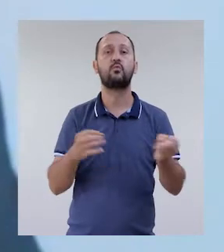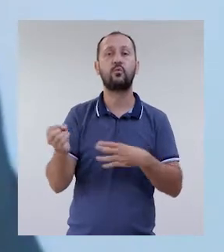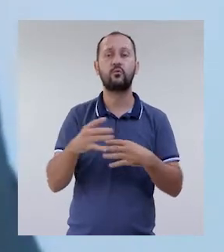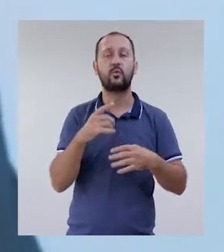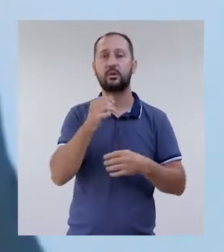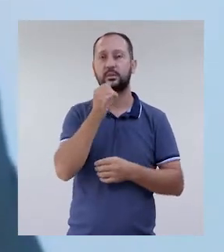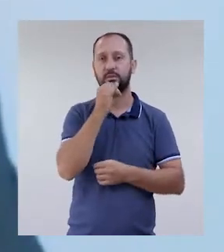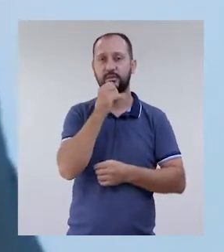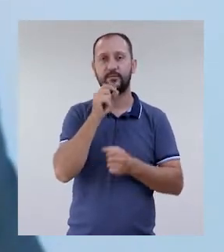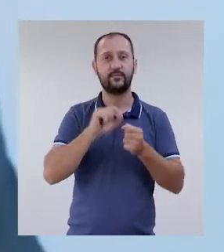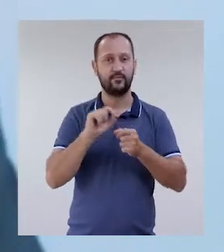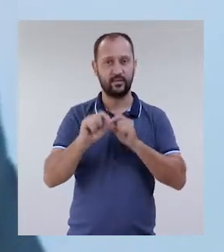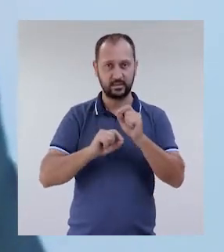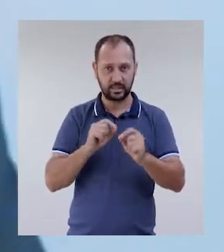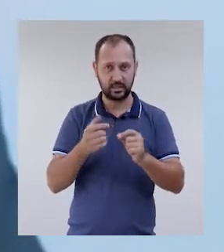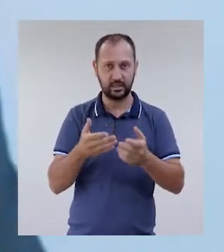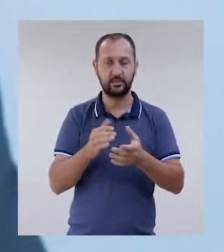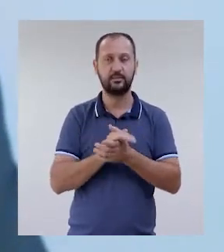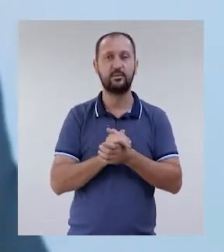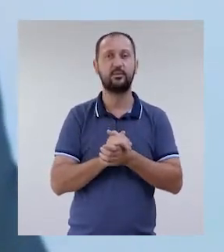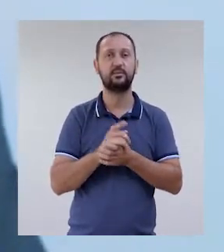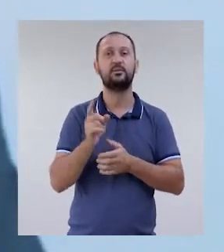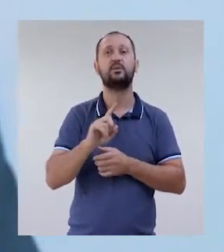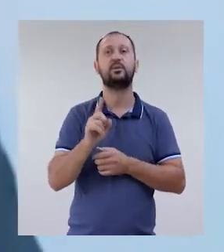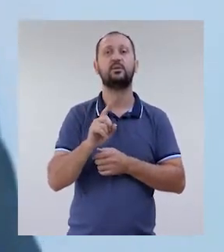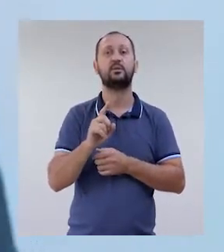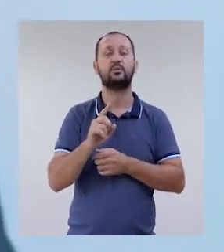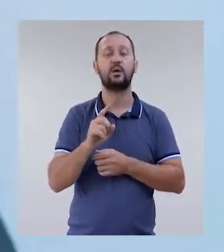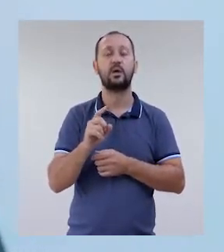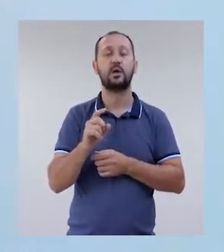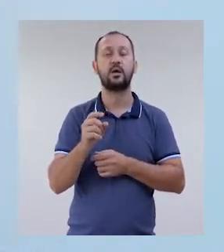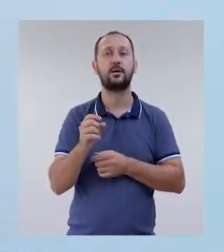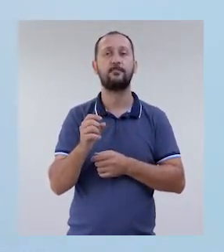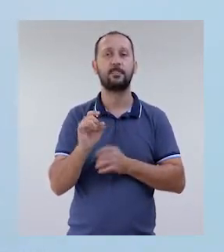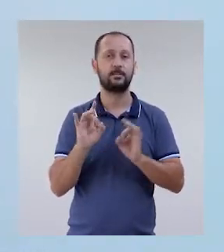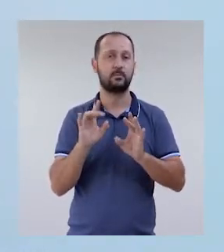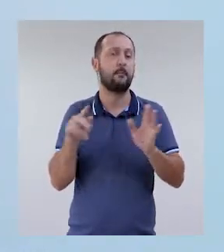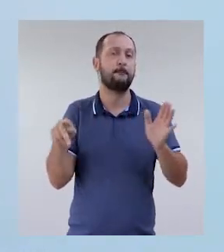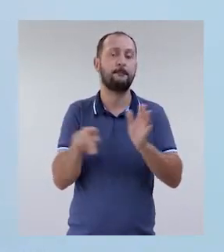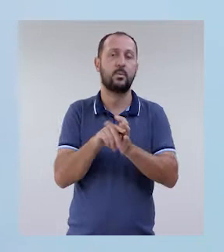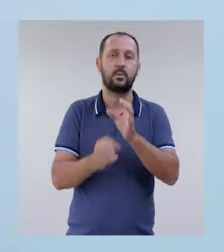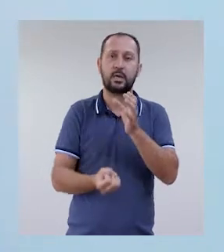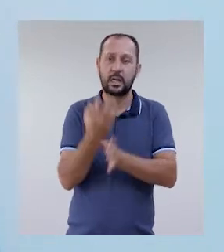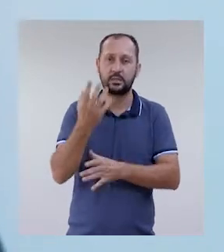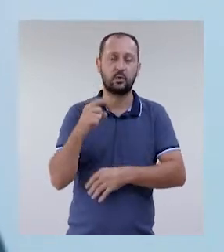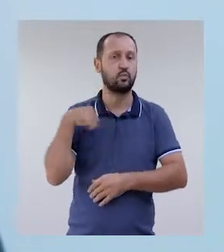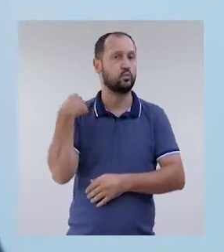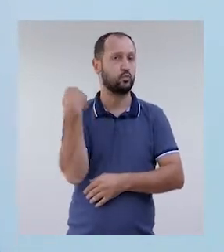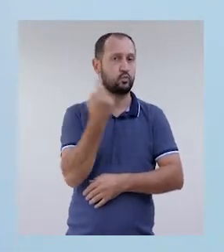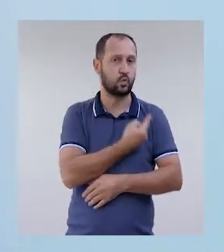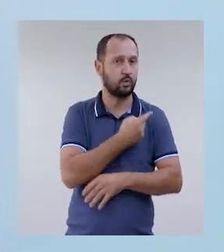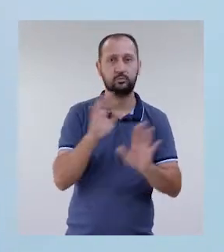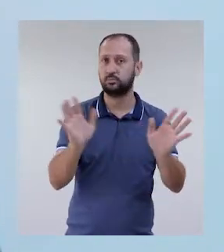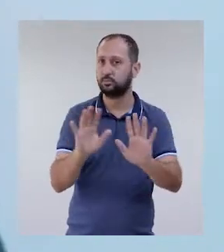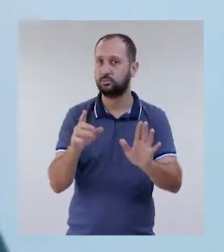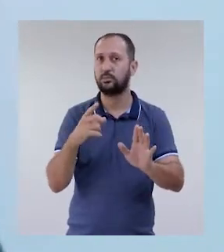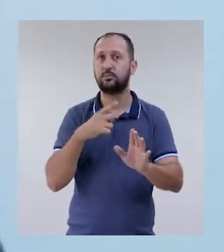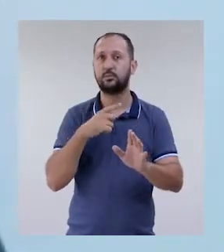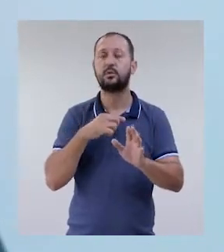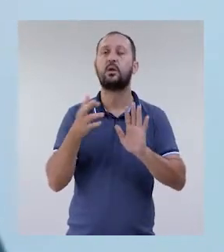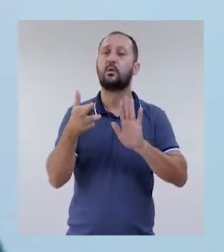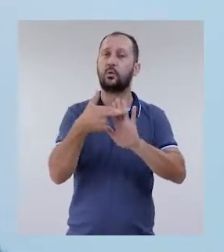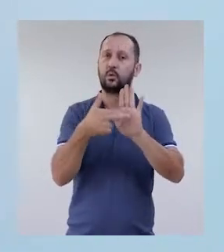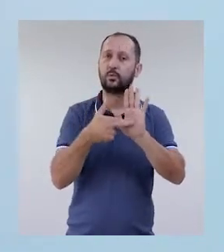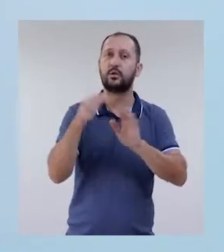esse formato de assim realizar as sessões, não foi uma exclusividade, uma criação nossa, né?